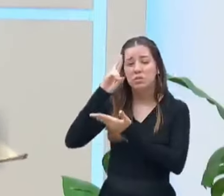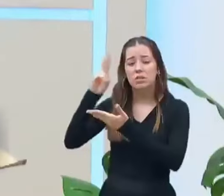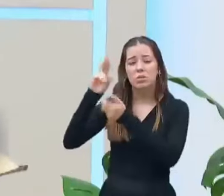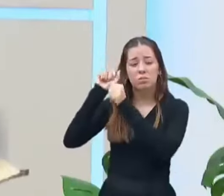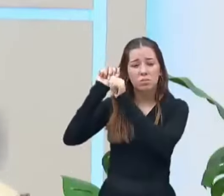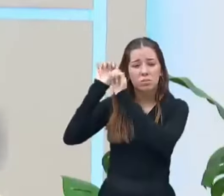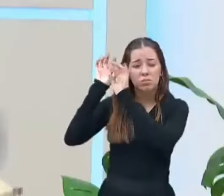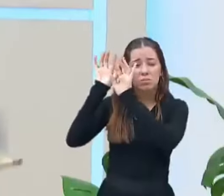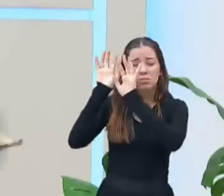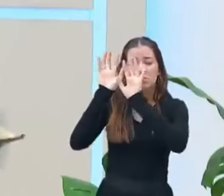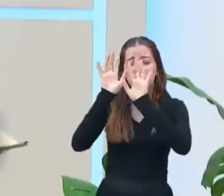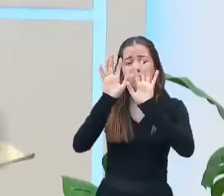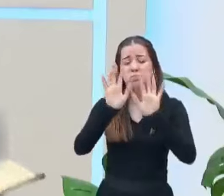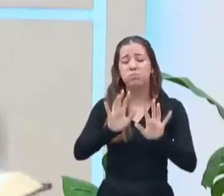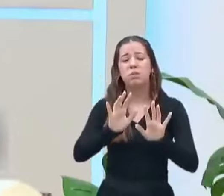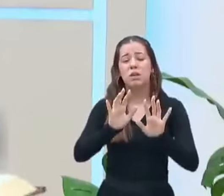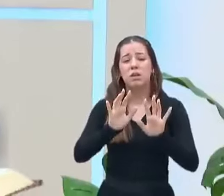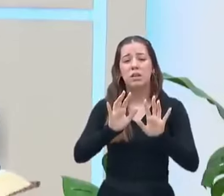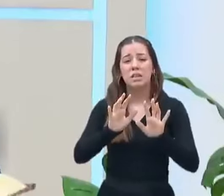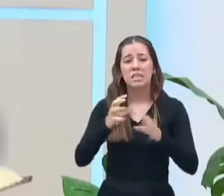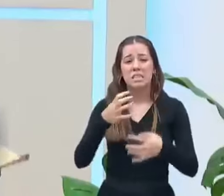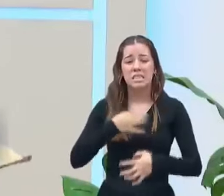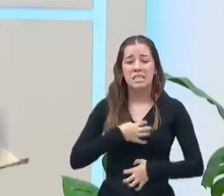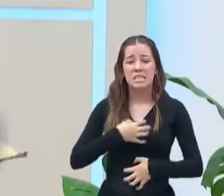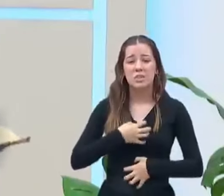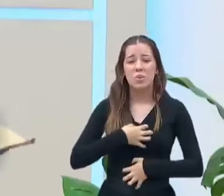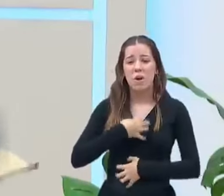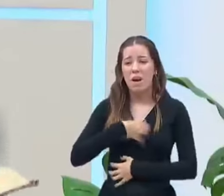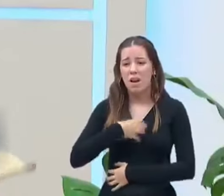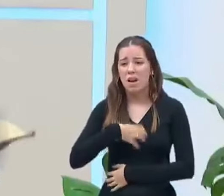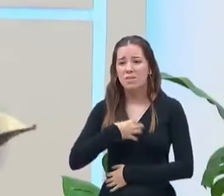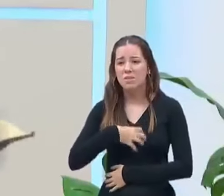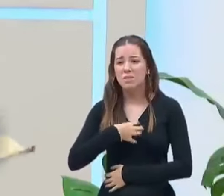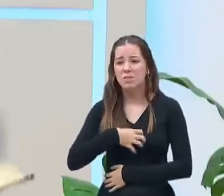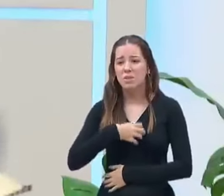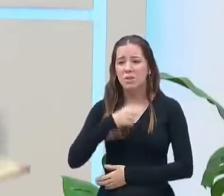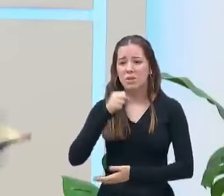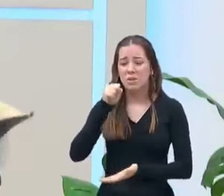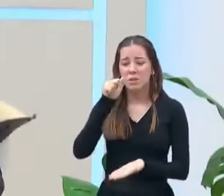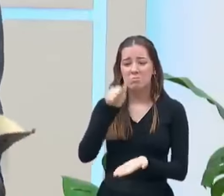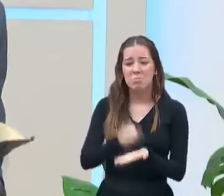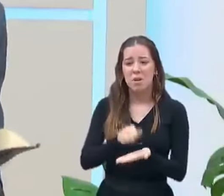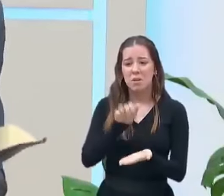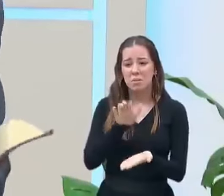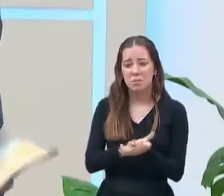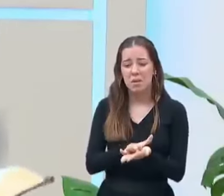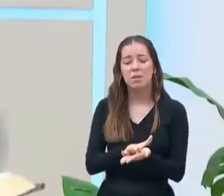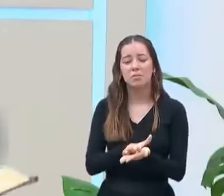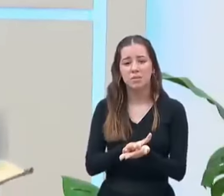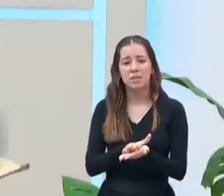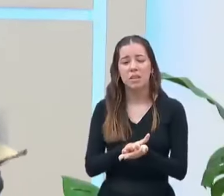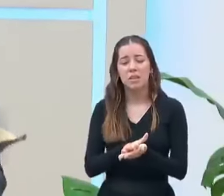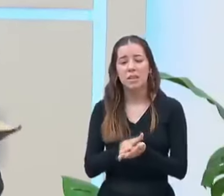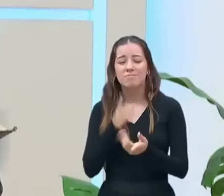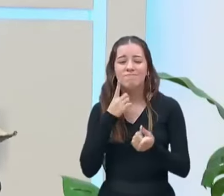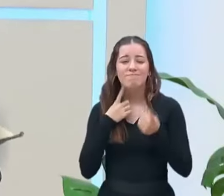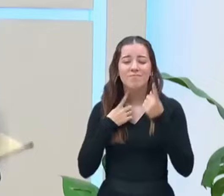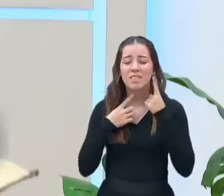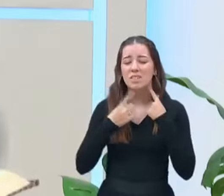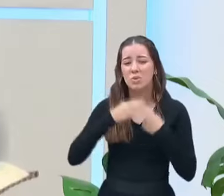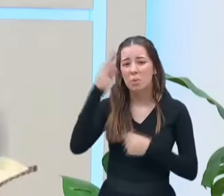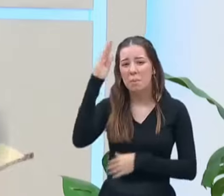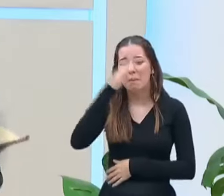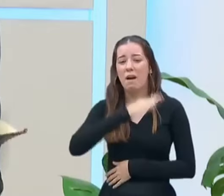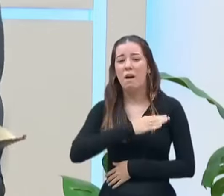de sentimentos de vingança. Você que prepara vingança contra o seu adversário, porque atingiu